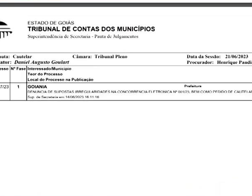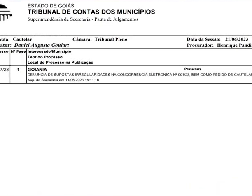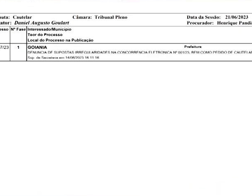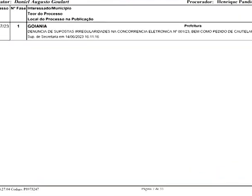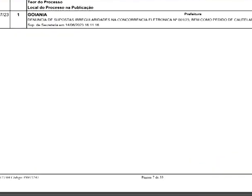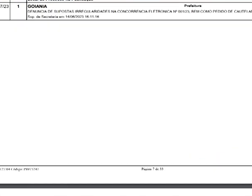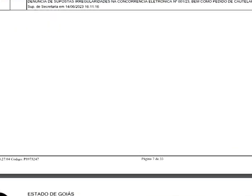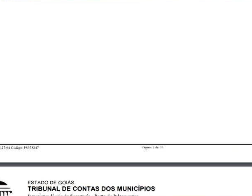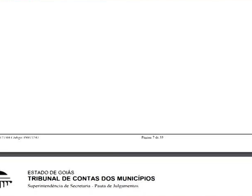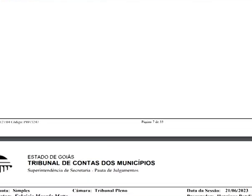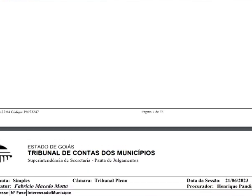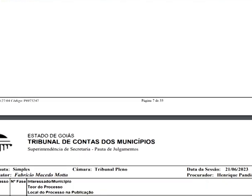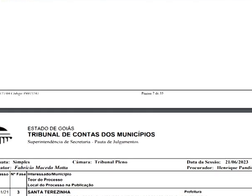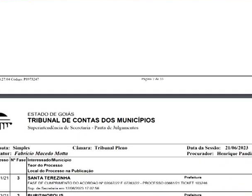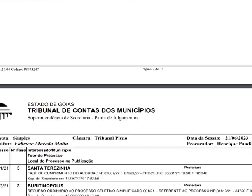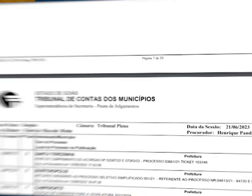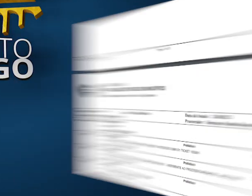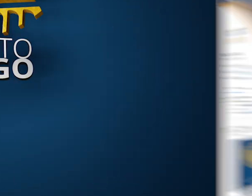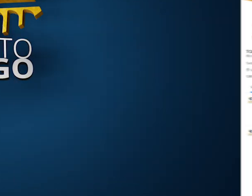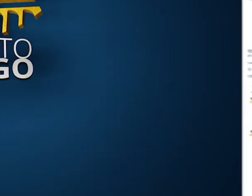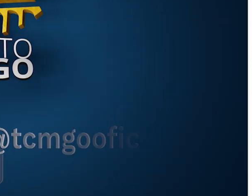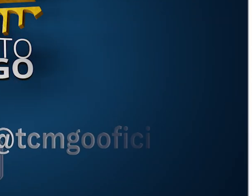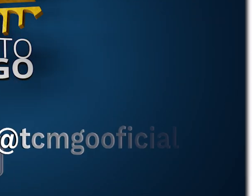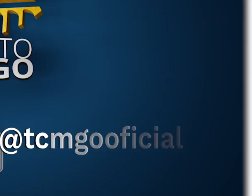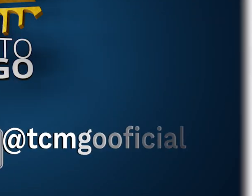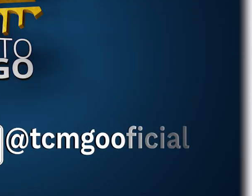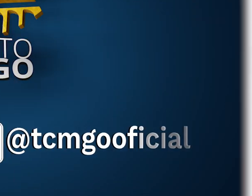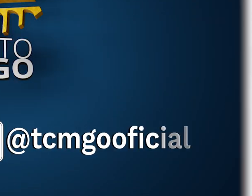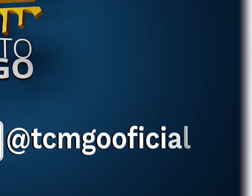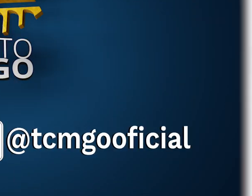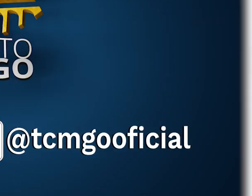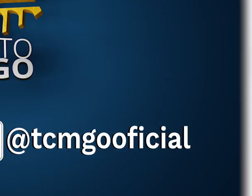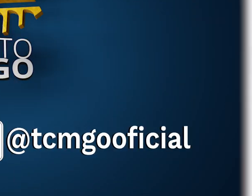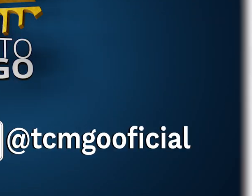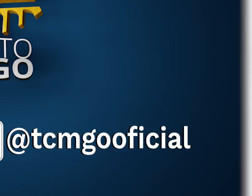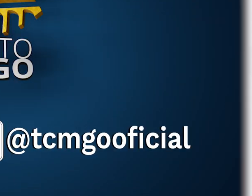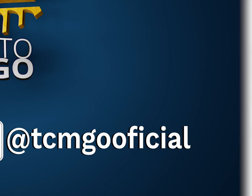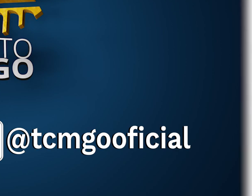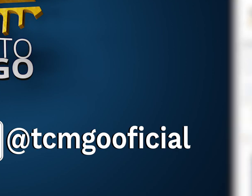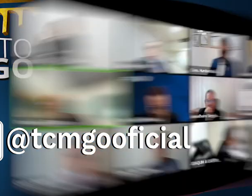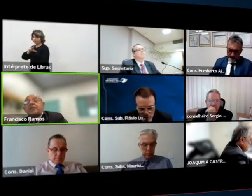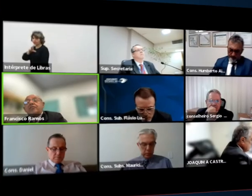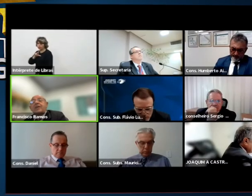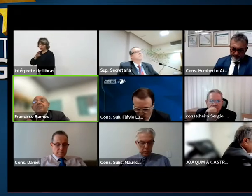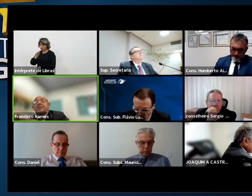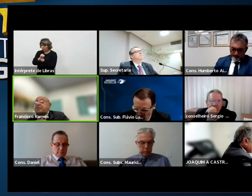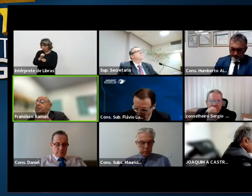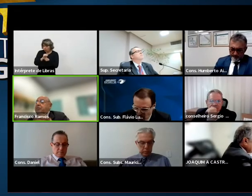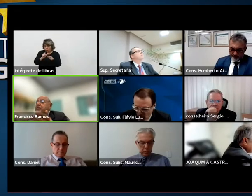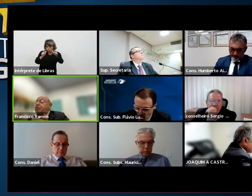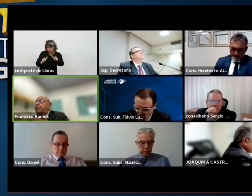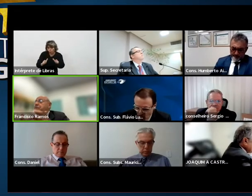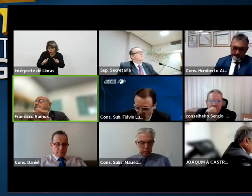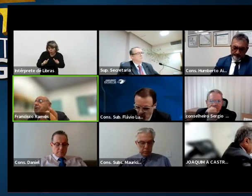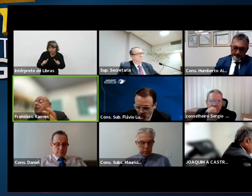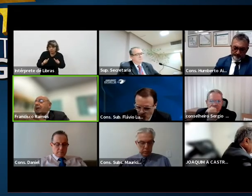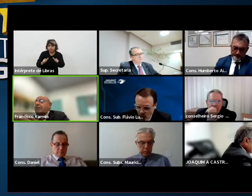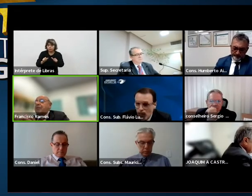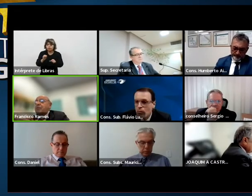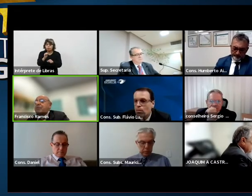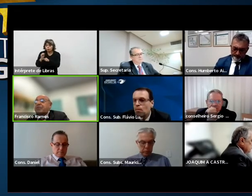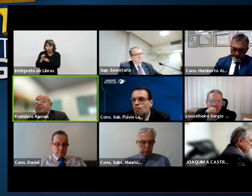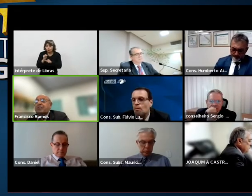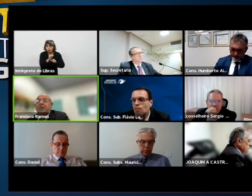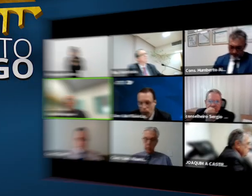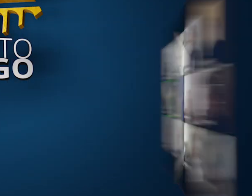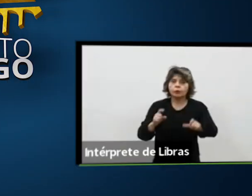84 e número 88. Os julgamentos tiveram cobertura pelo Twitter e foram transmitidos ao vivo